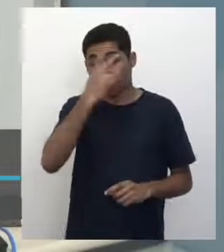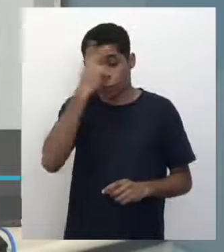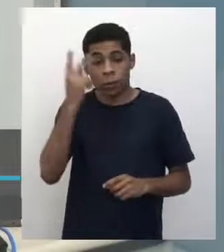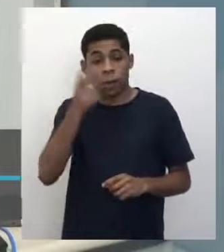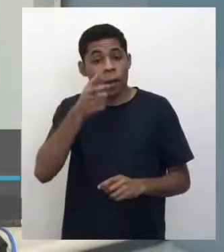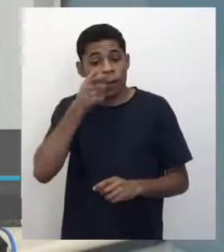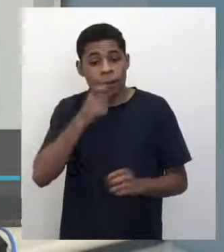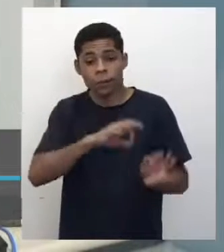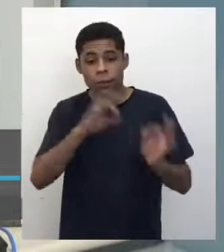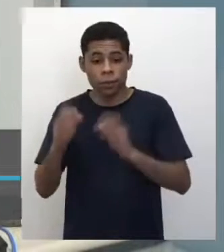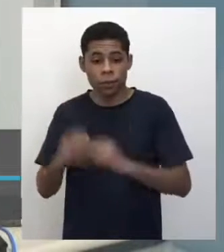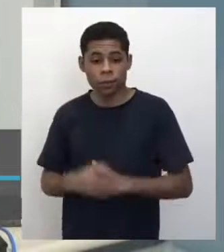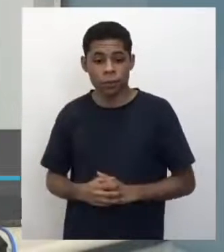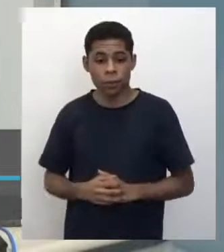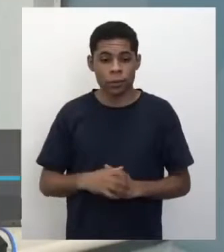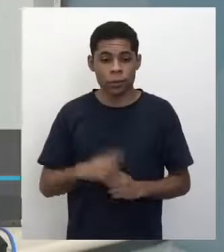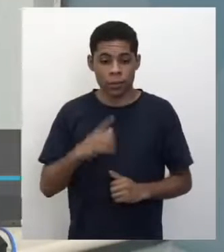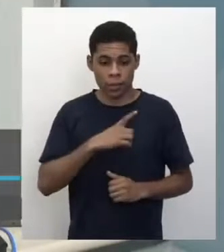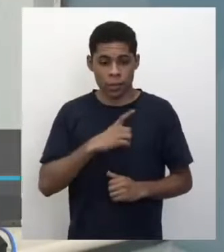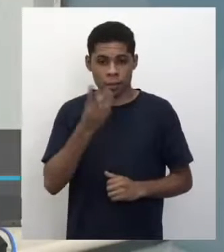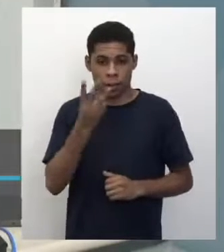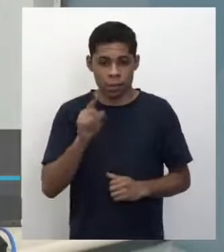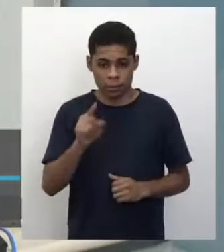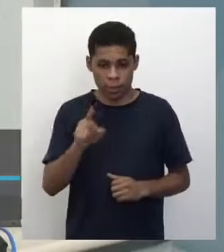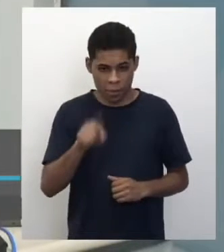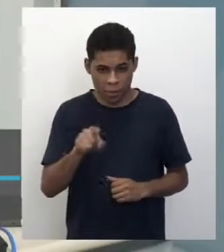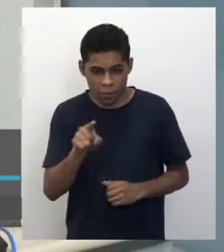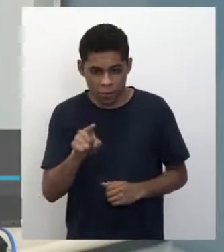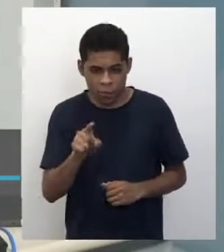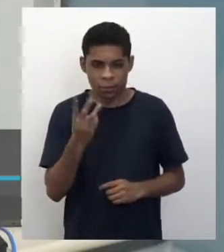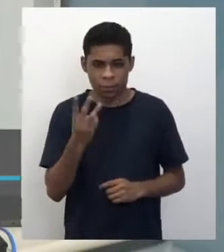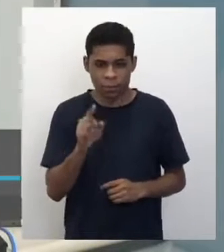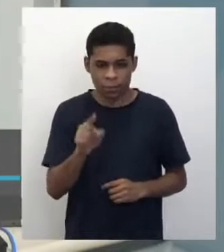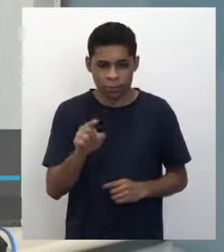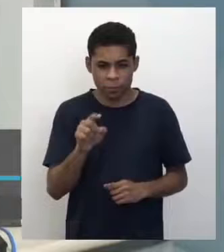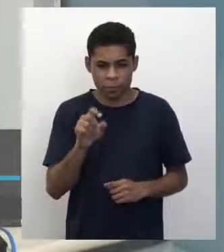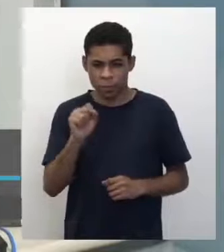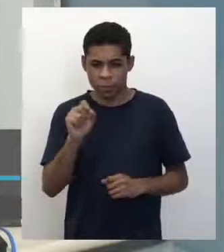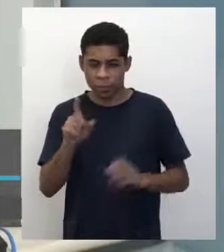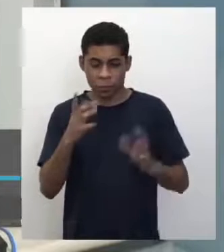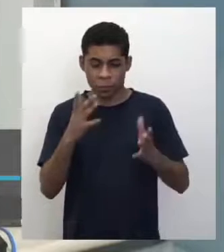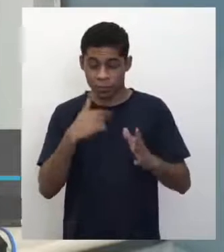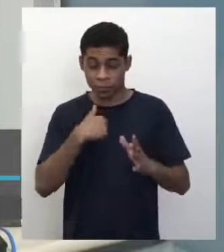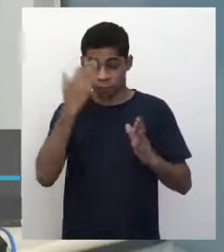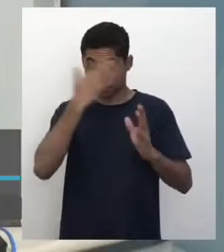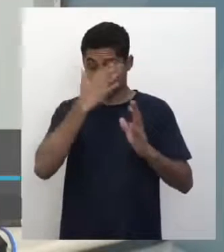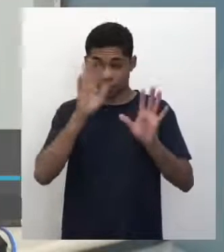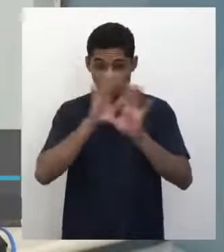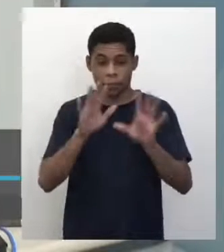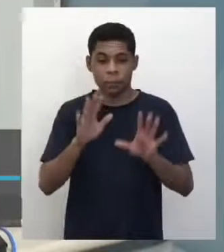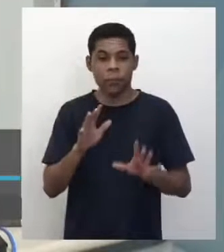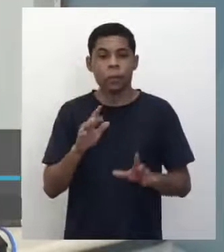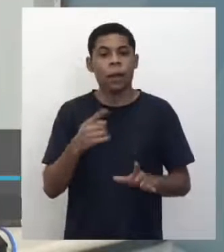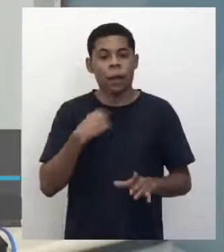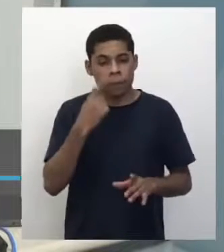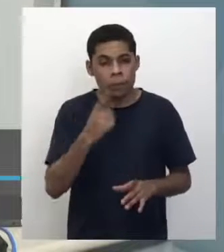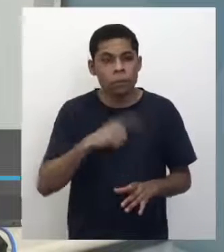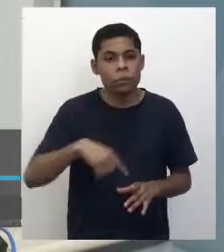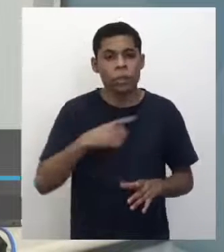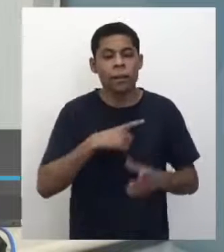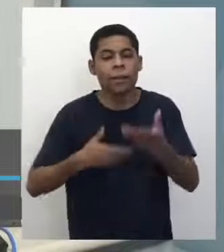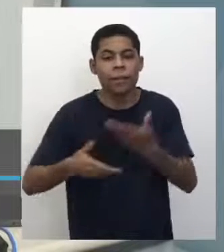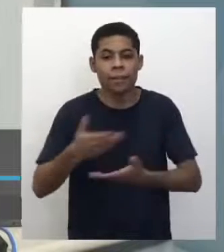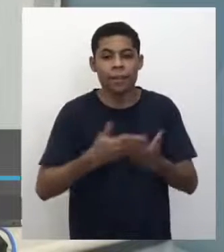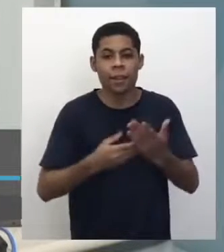gente, tem aqui um númerozinho, 3.000, é isso? 3.000 ou 8.000, não sei. Você imagina que a gente fez uma interação